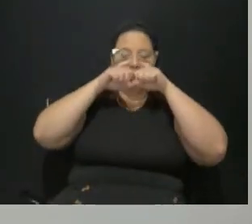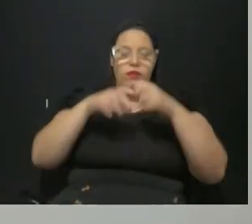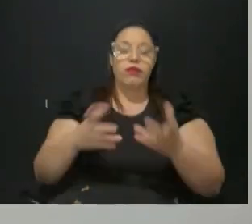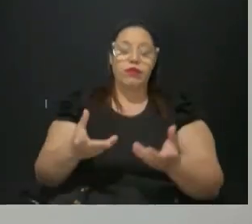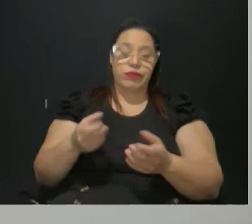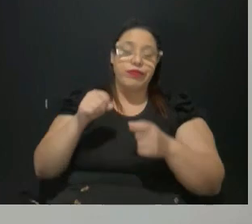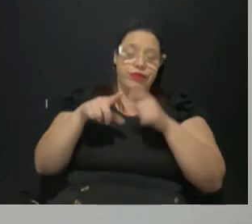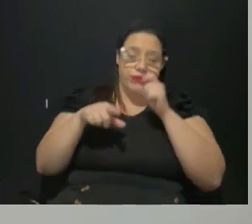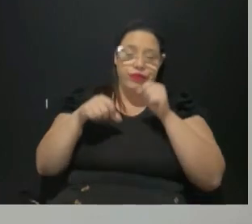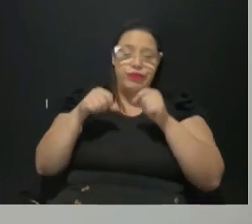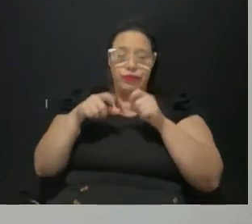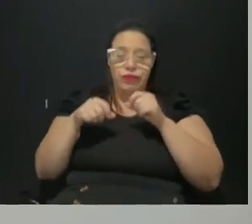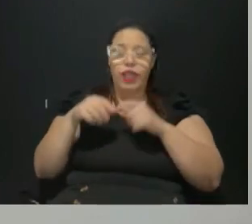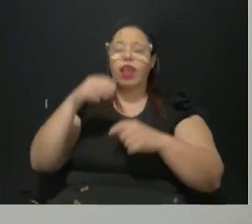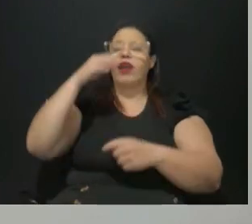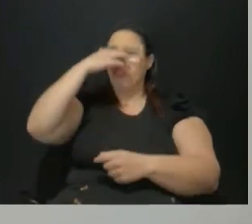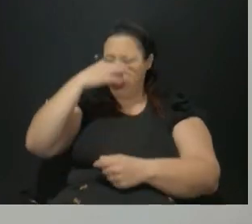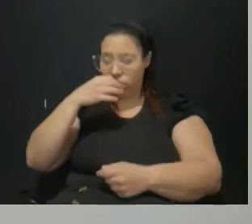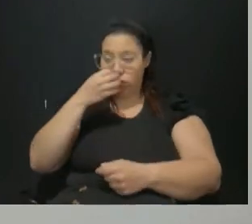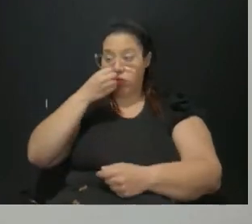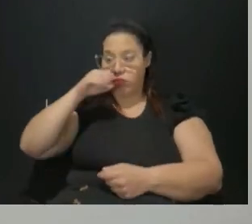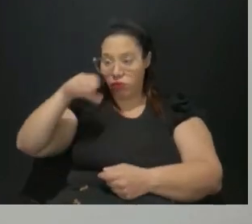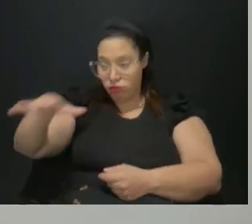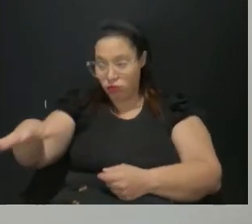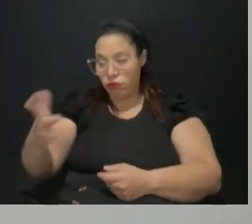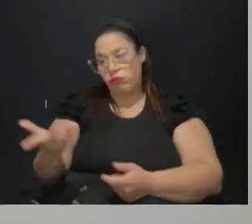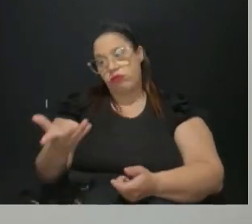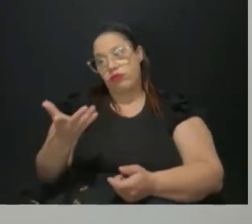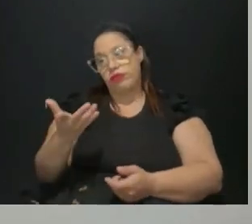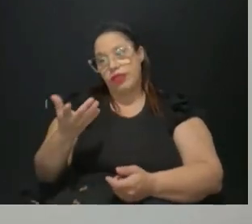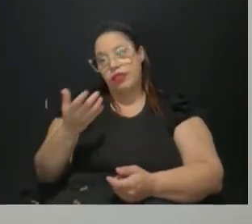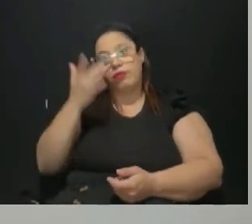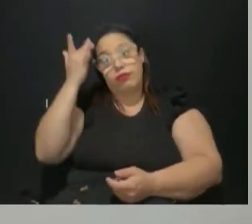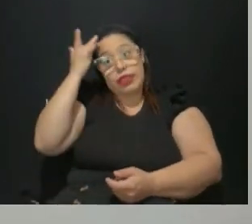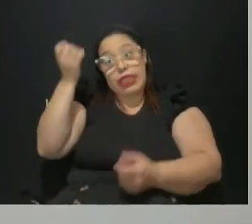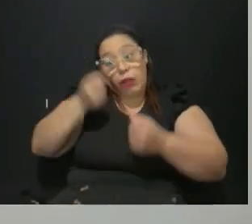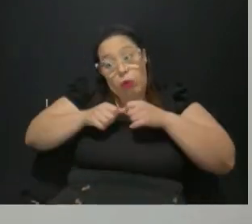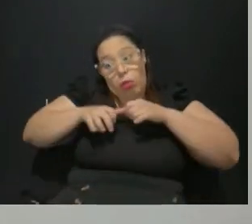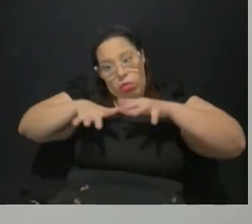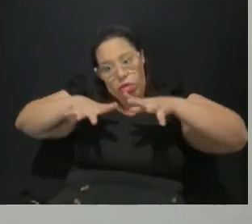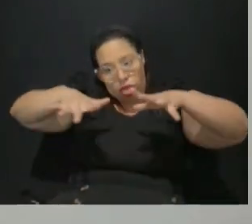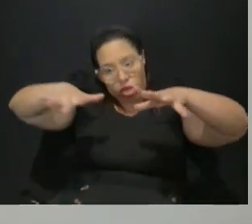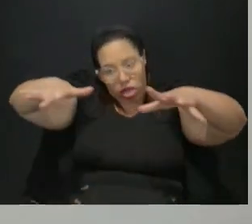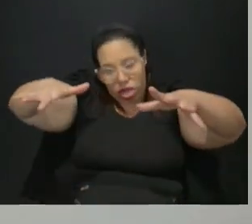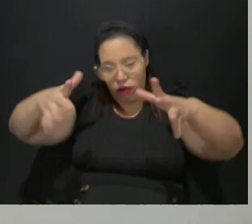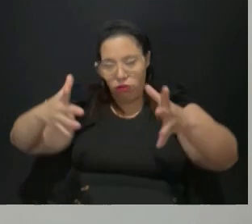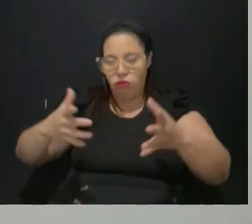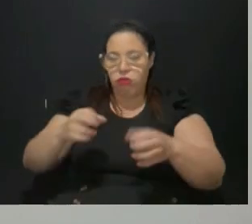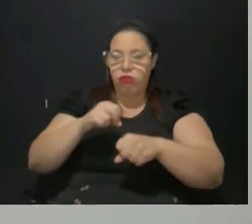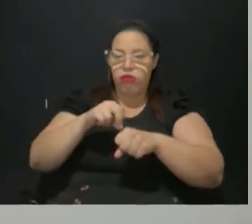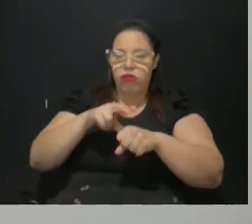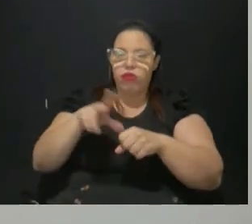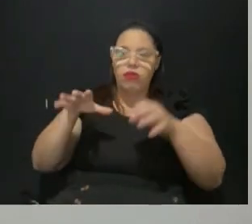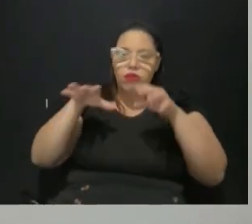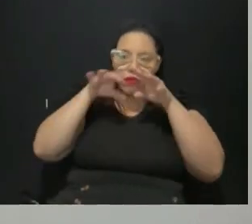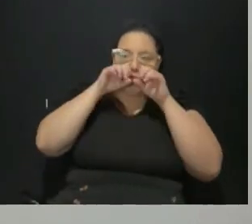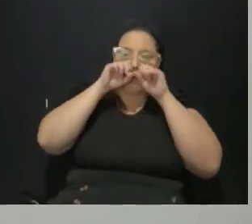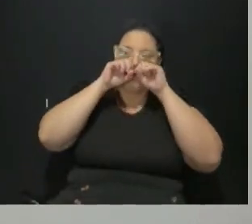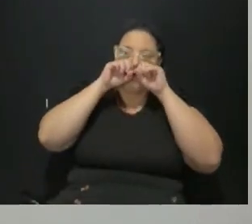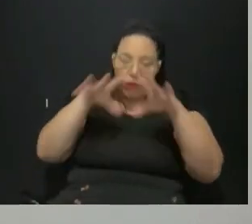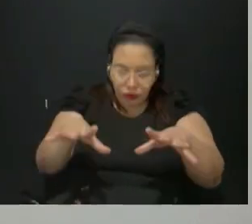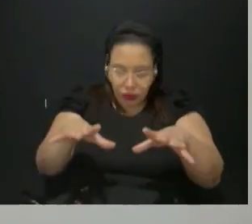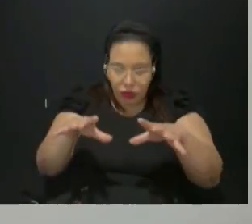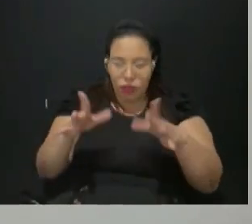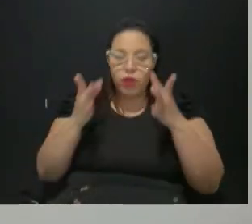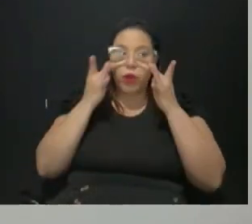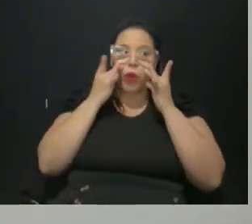de gotículas, né, das vias respiratórias, o que é muito mais fácil de transmitir. Por isso que os vírus respiratórios